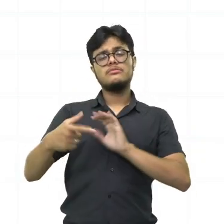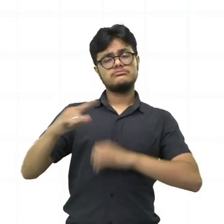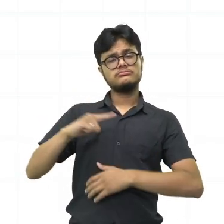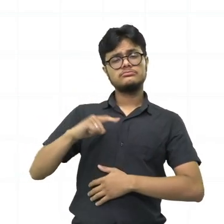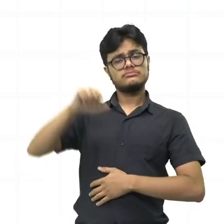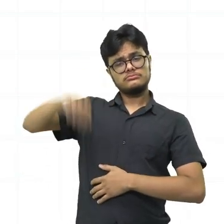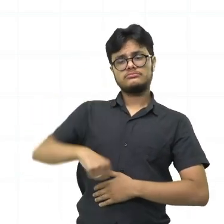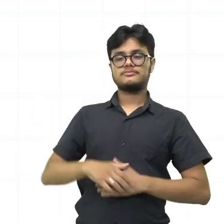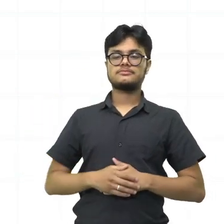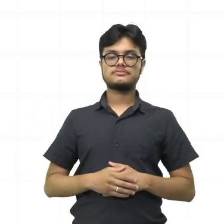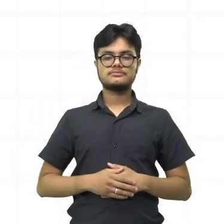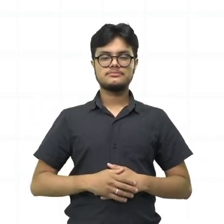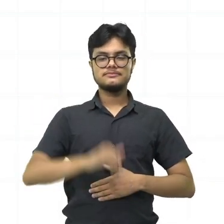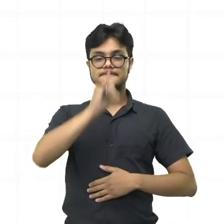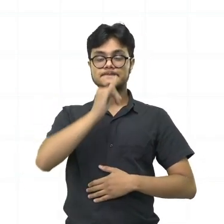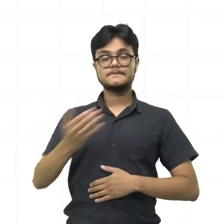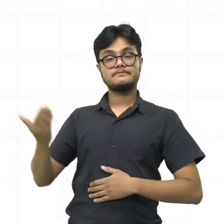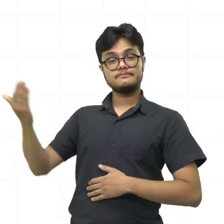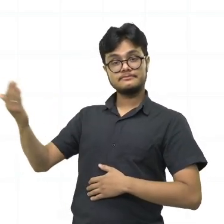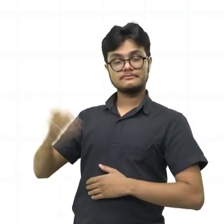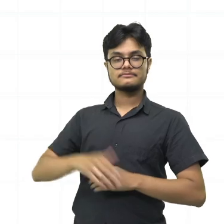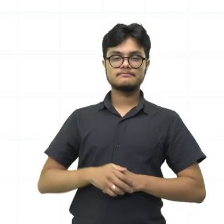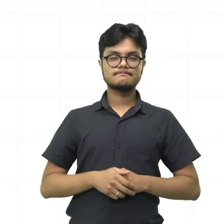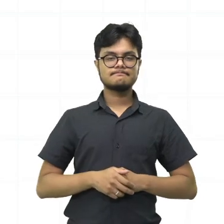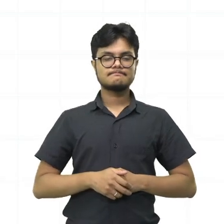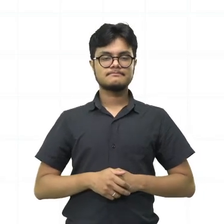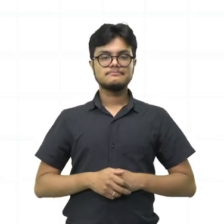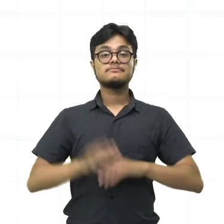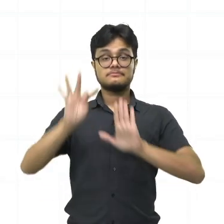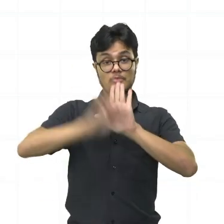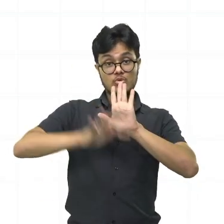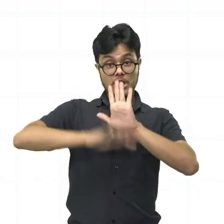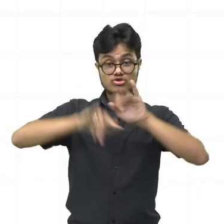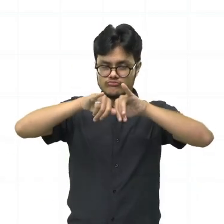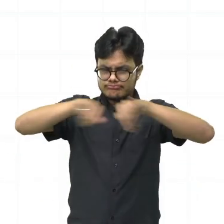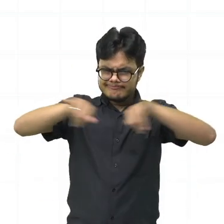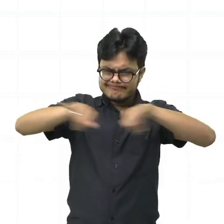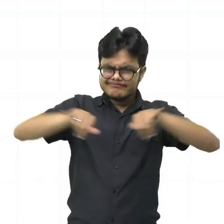tá bom? Então, os textos publicitários, eles procuram